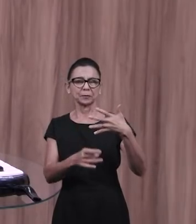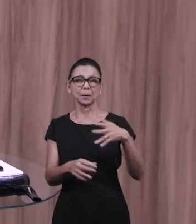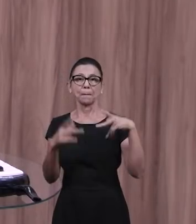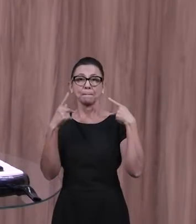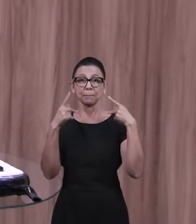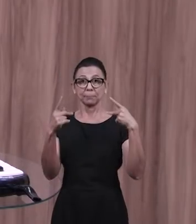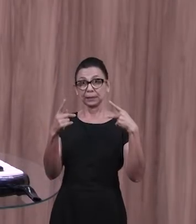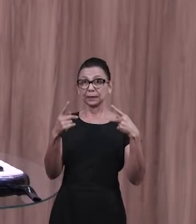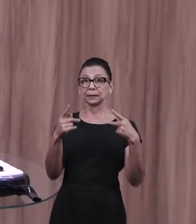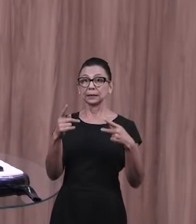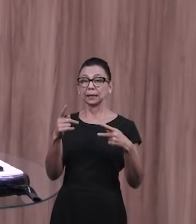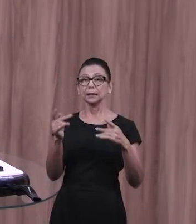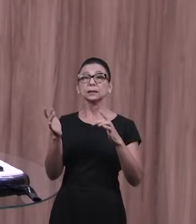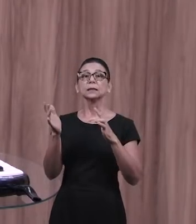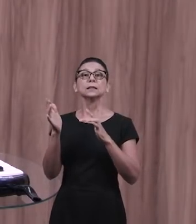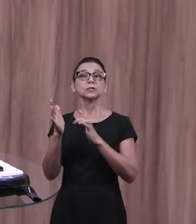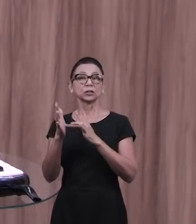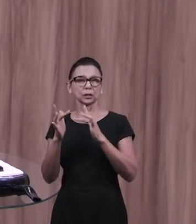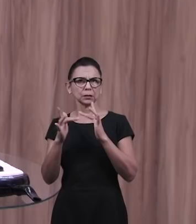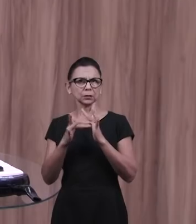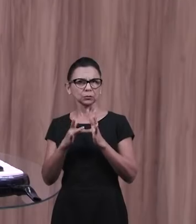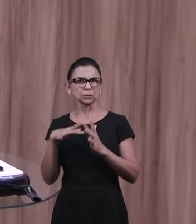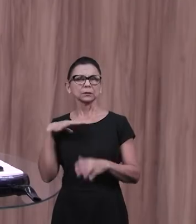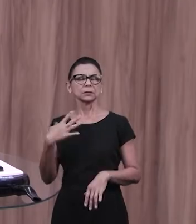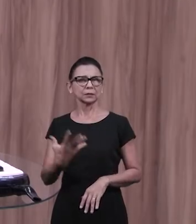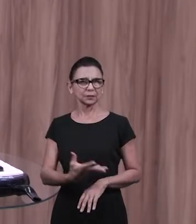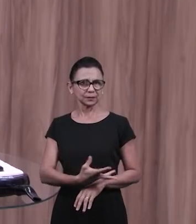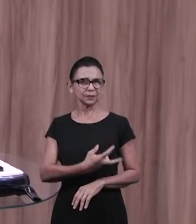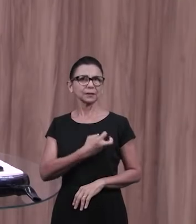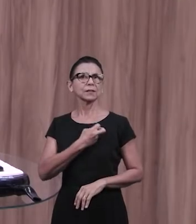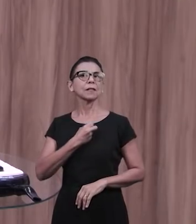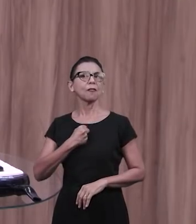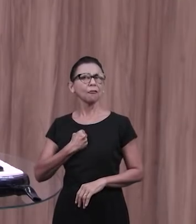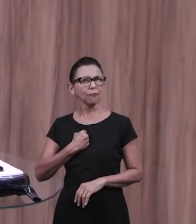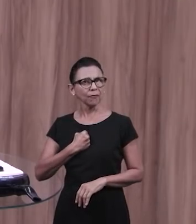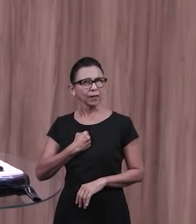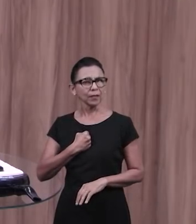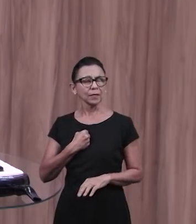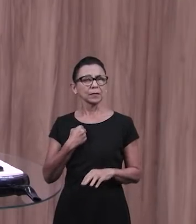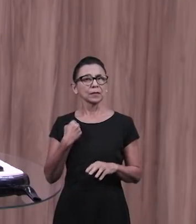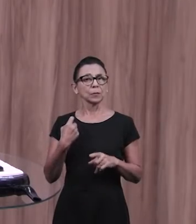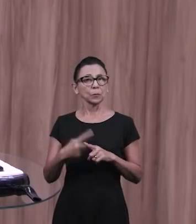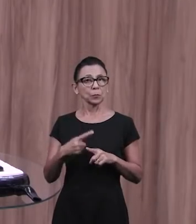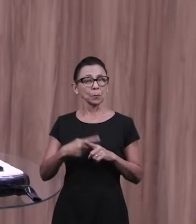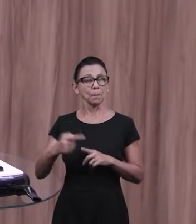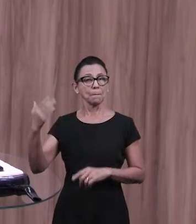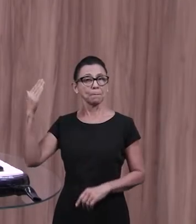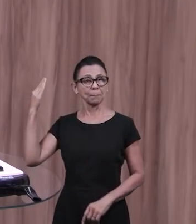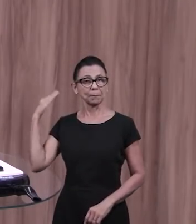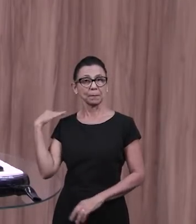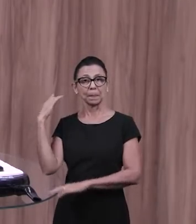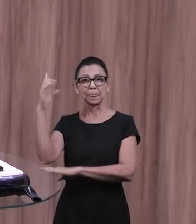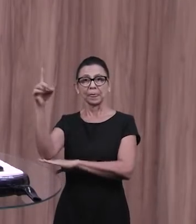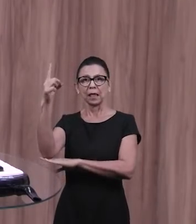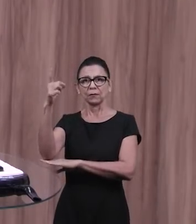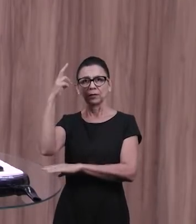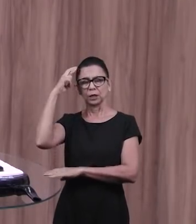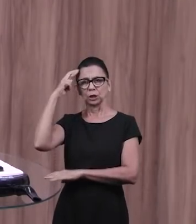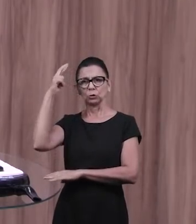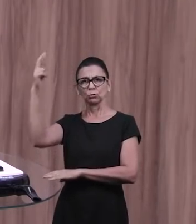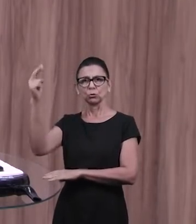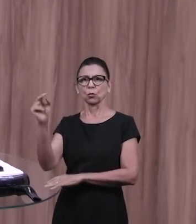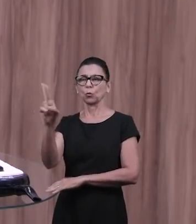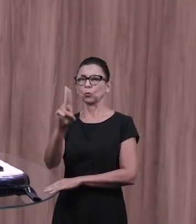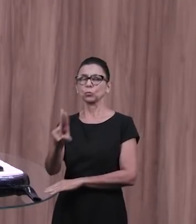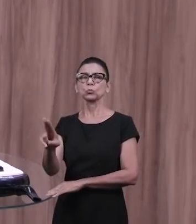pessoas. O Senhor capacitou e honrou Davi. E conosco é igual. Quando